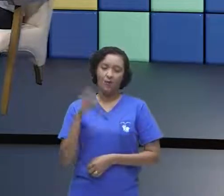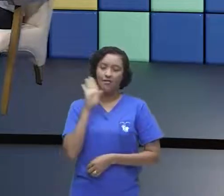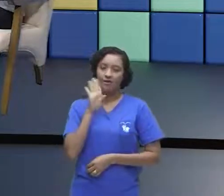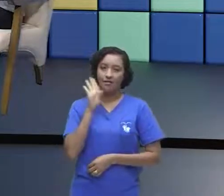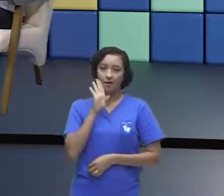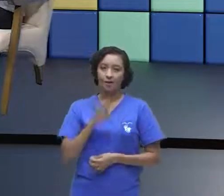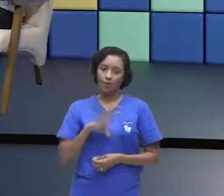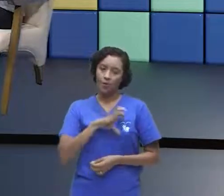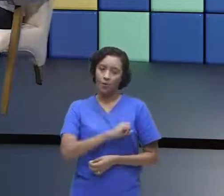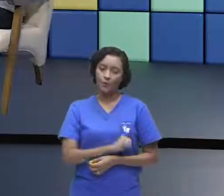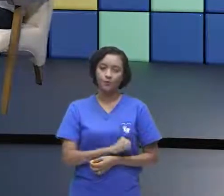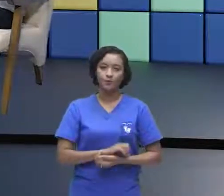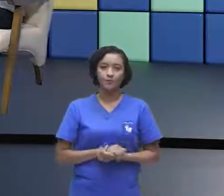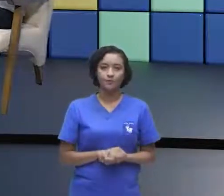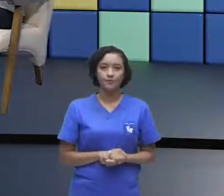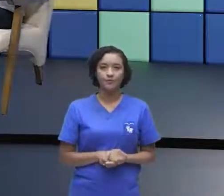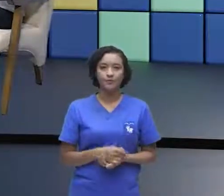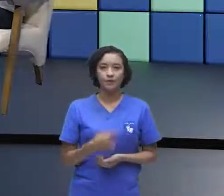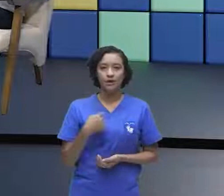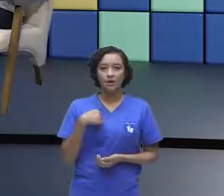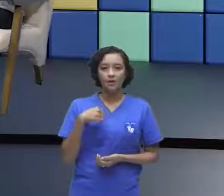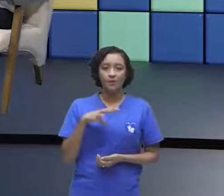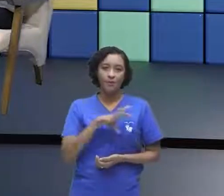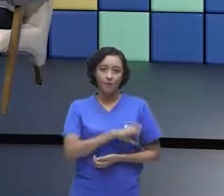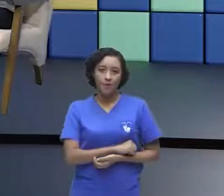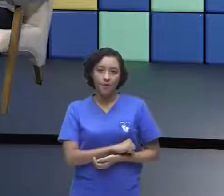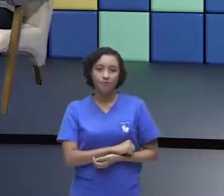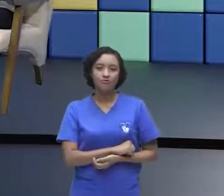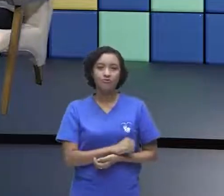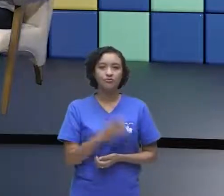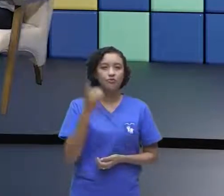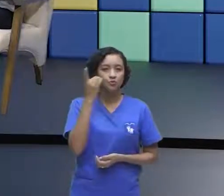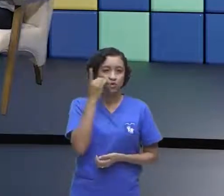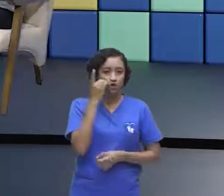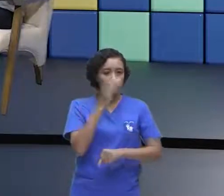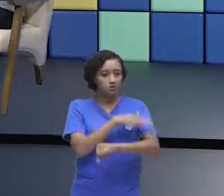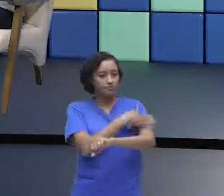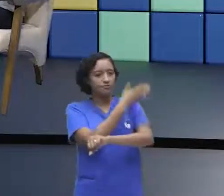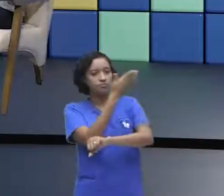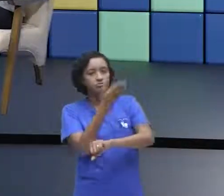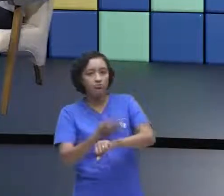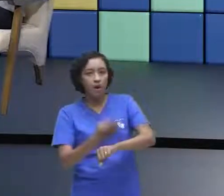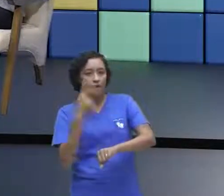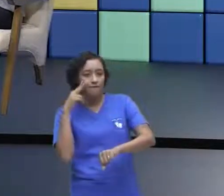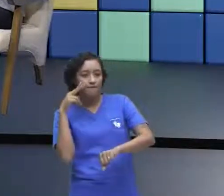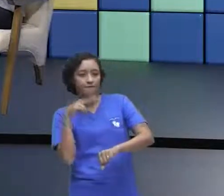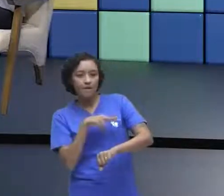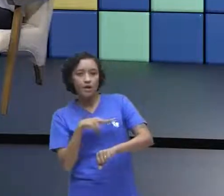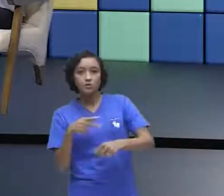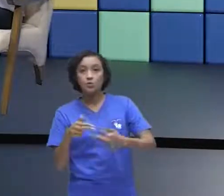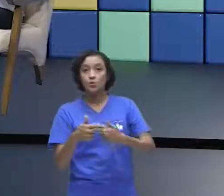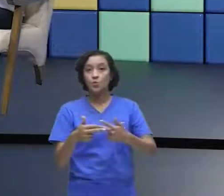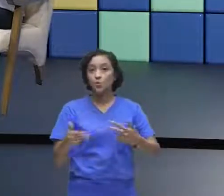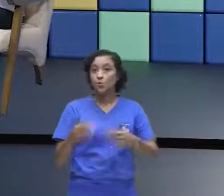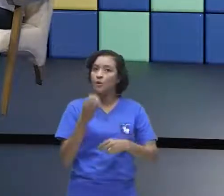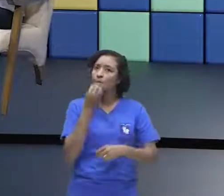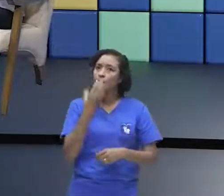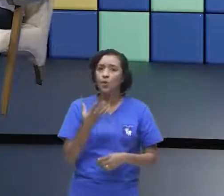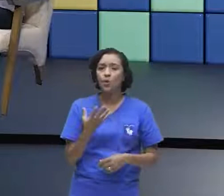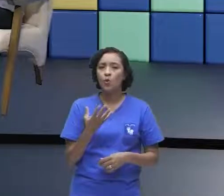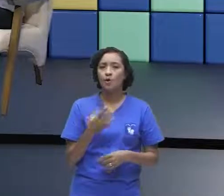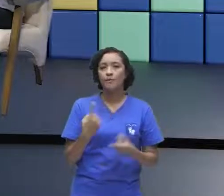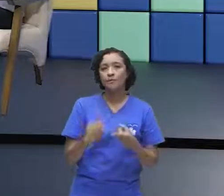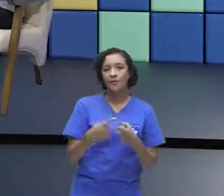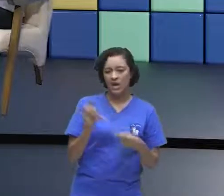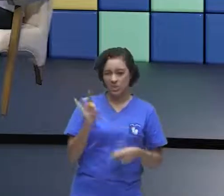gosto de ver ao longo do dia coisas que são boas, assim, pra gente poder também, né? Não é só ali, aquele momento de estresse, raiva e tudo. A gente tem que